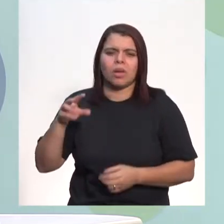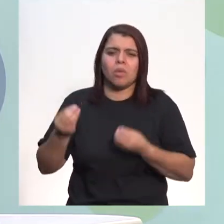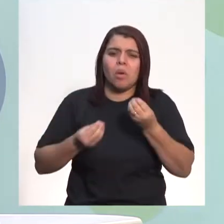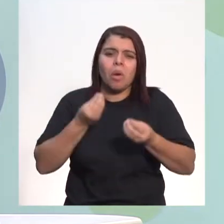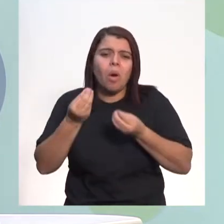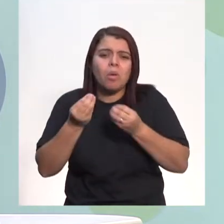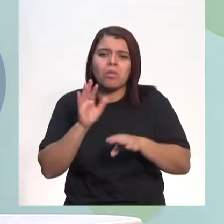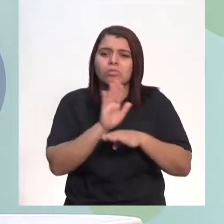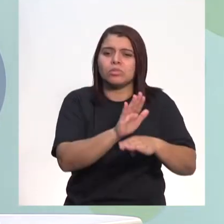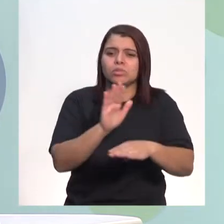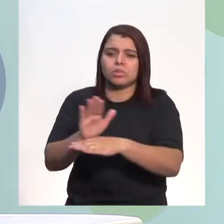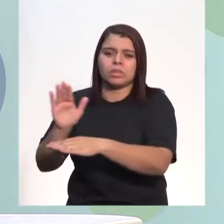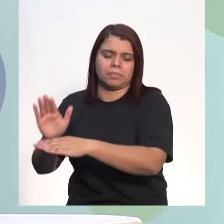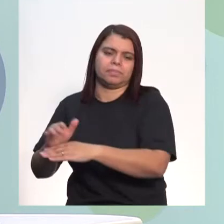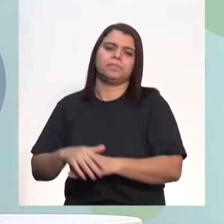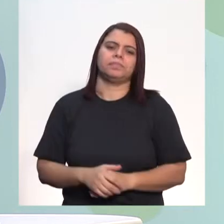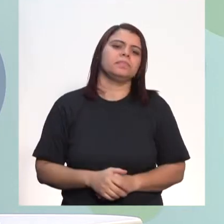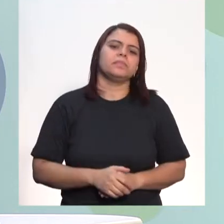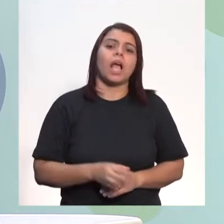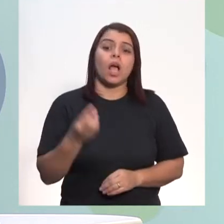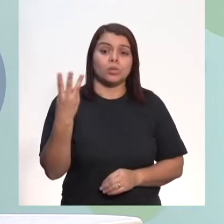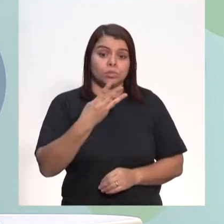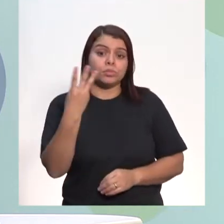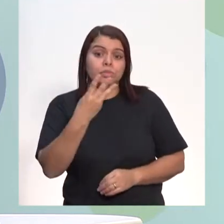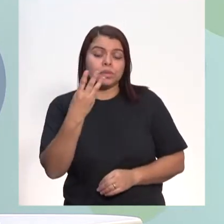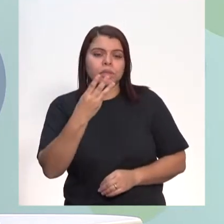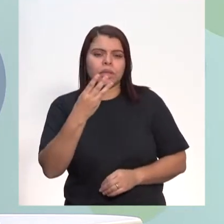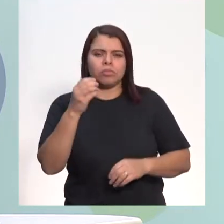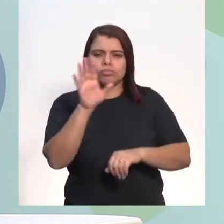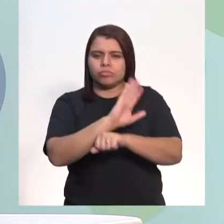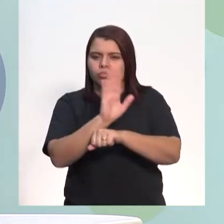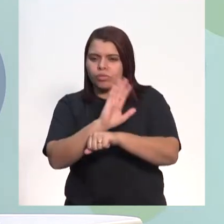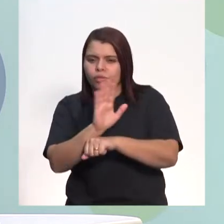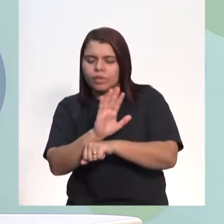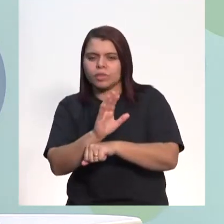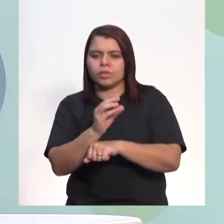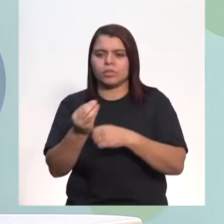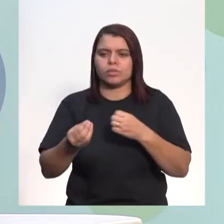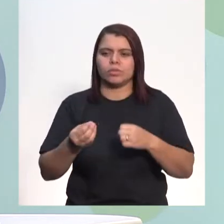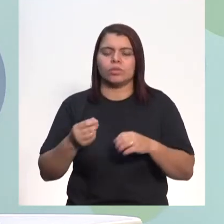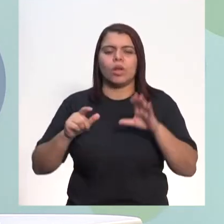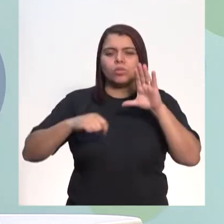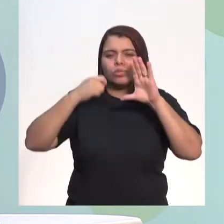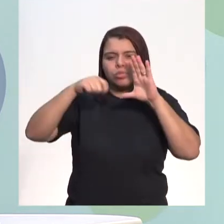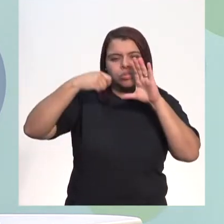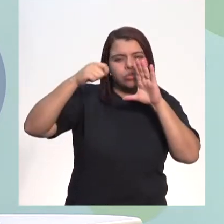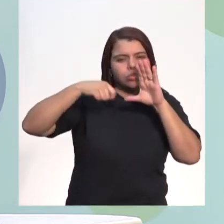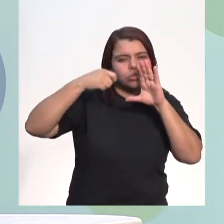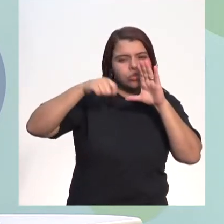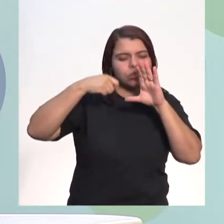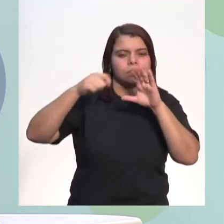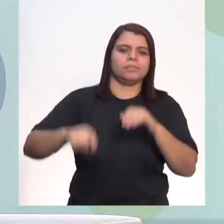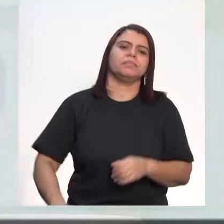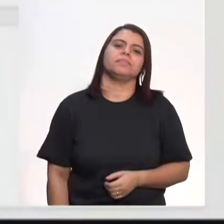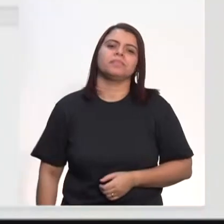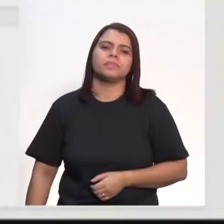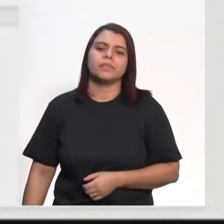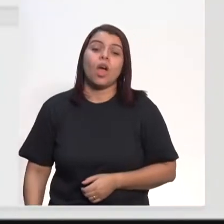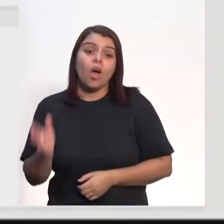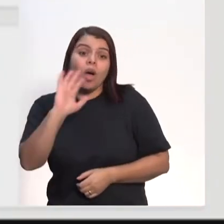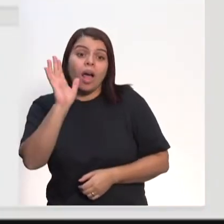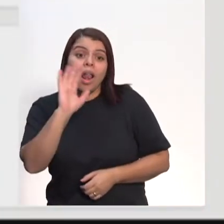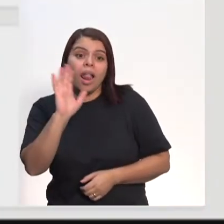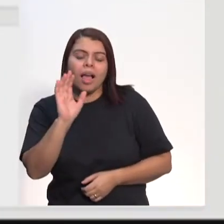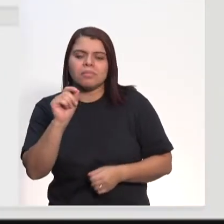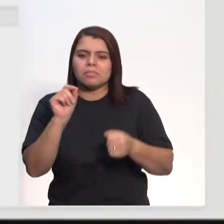diálogo. Então, o terceiro vídeo aí, ele trata um pouquinho de como criar uma equipe no Teams. Olá! Para